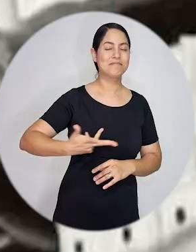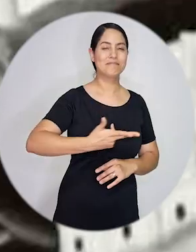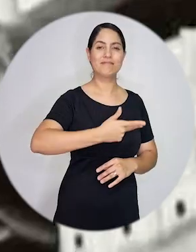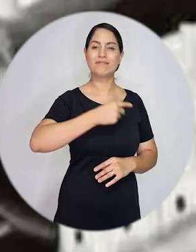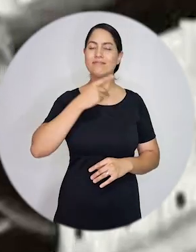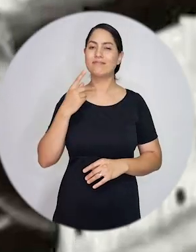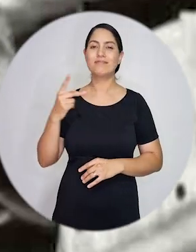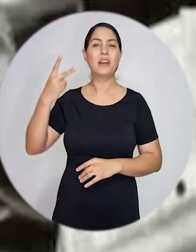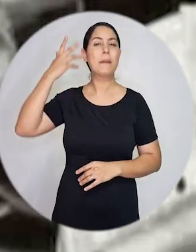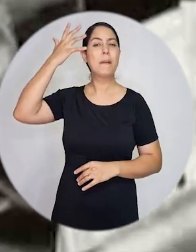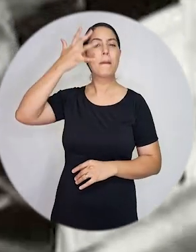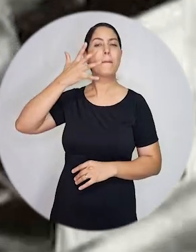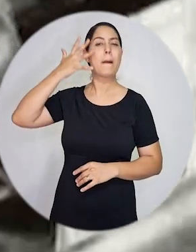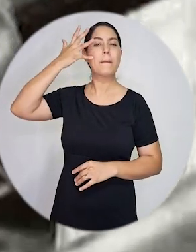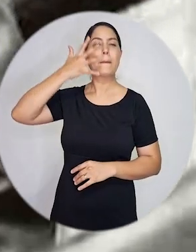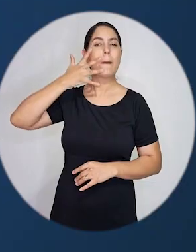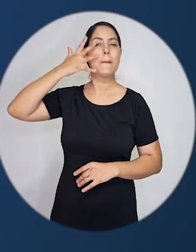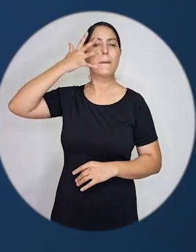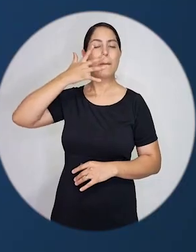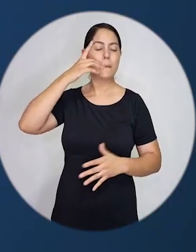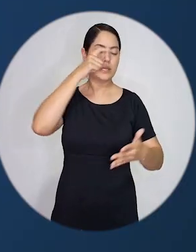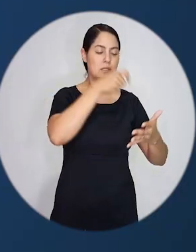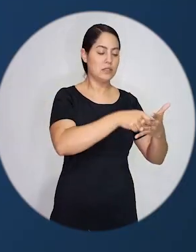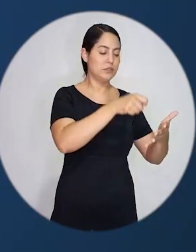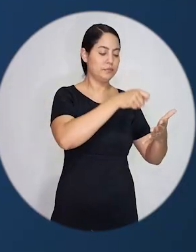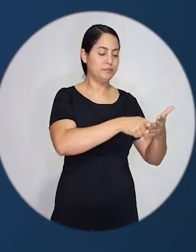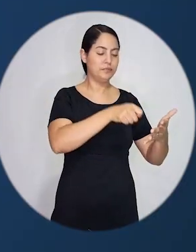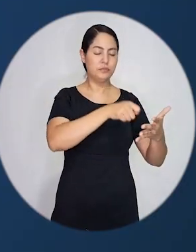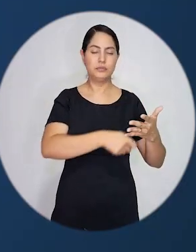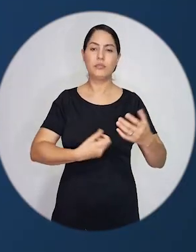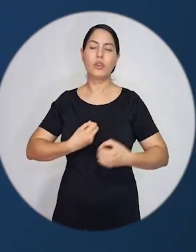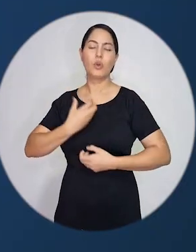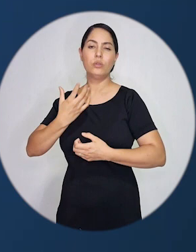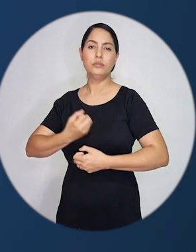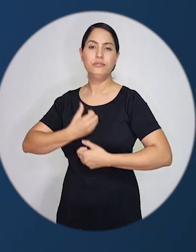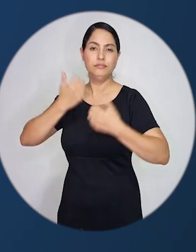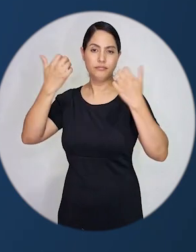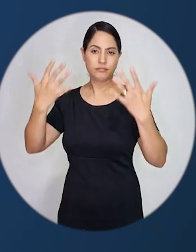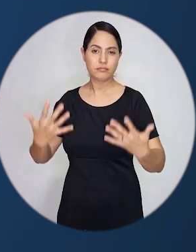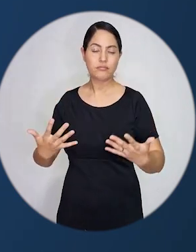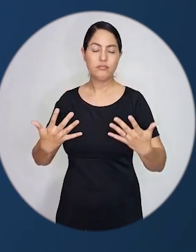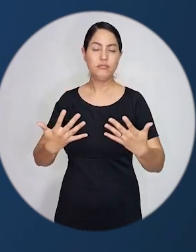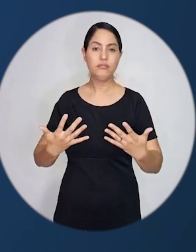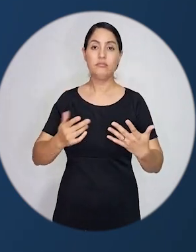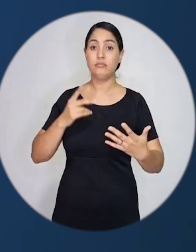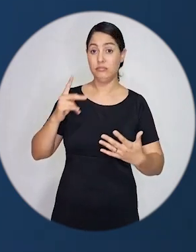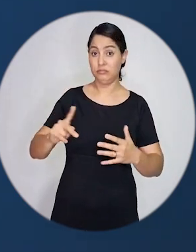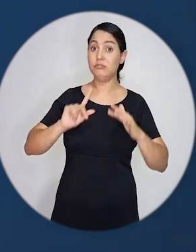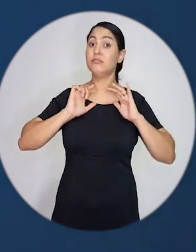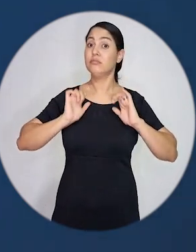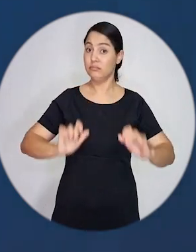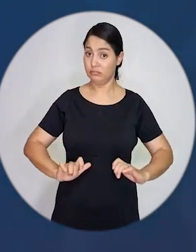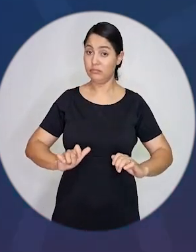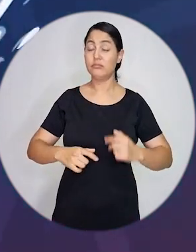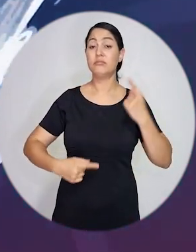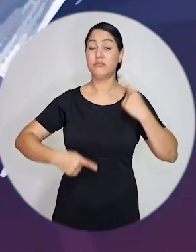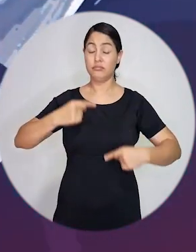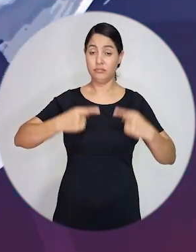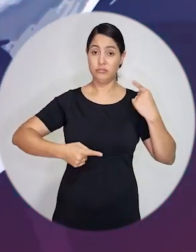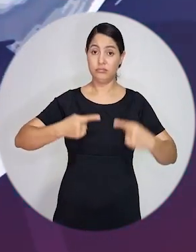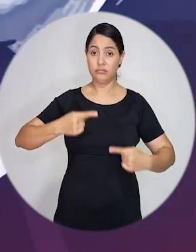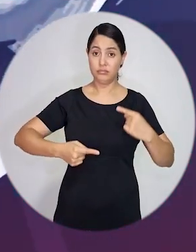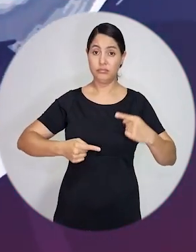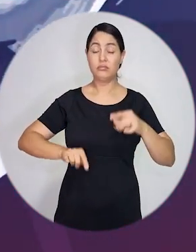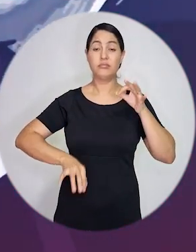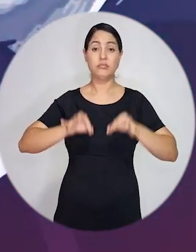sua exímia habilidade com a palavra, escrita ou dita, e seu compromisso ético,